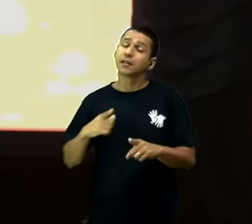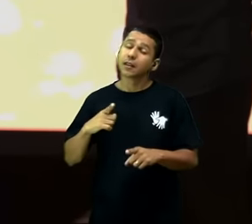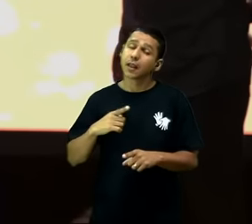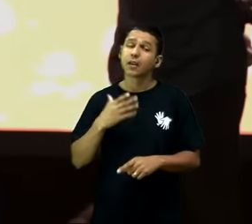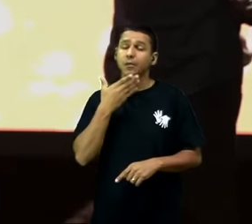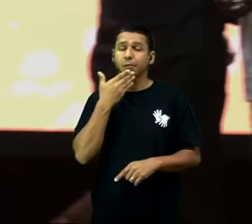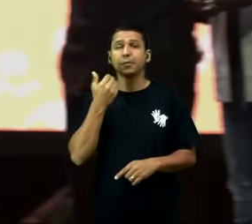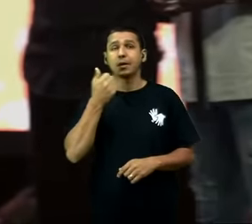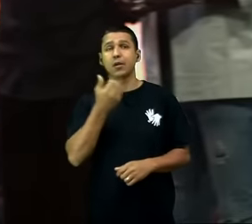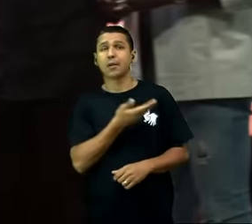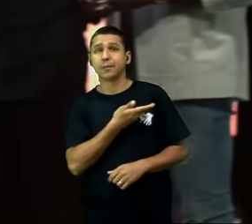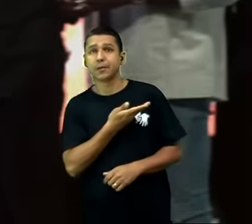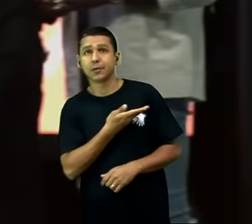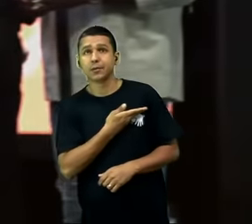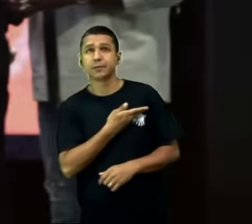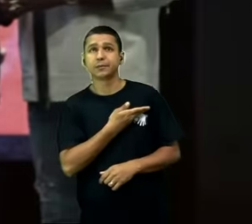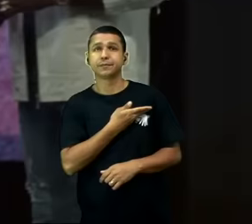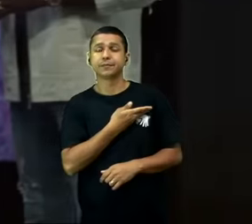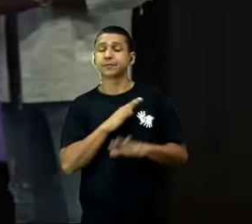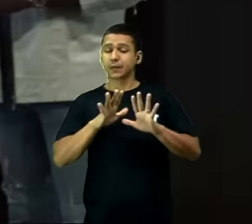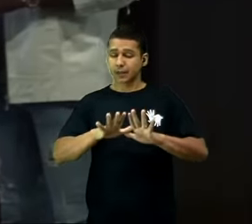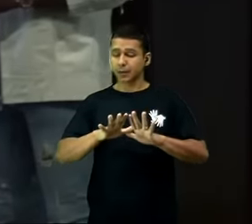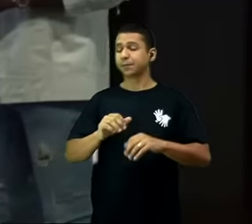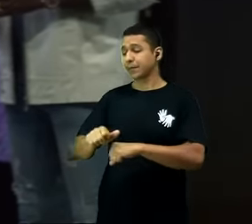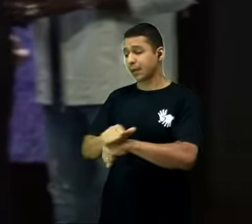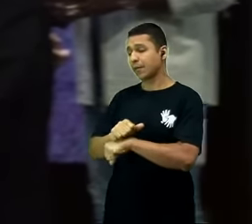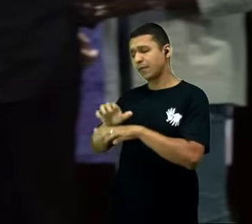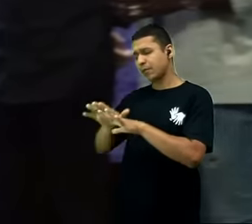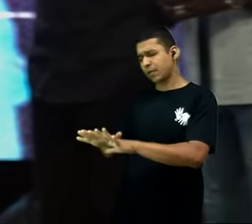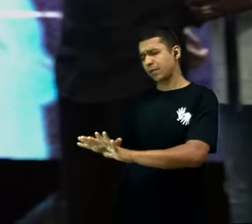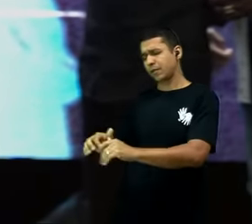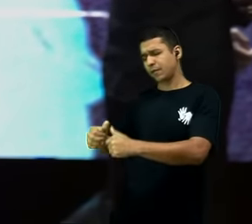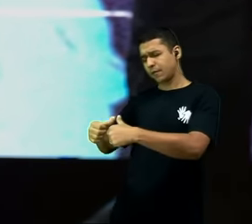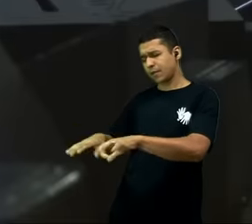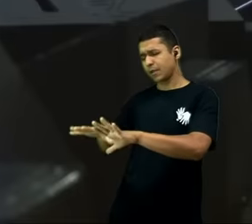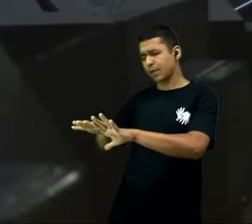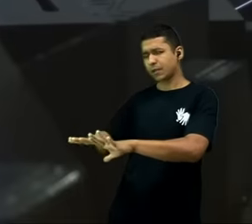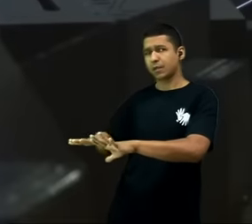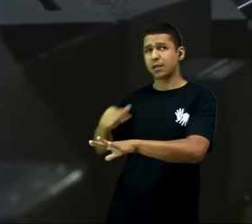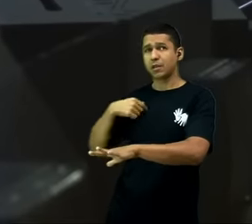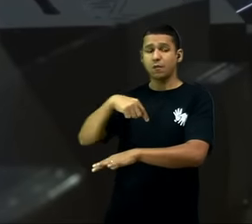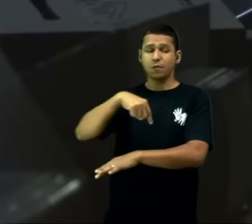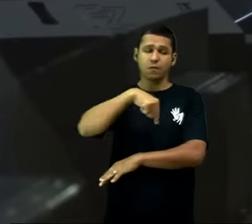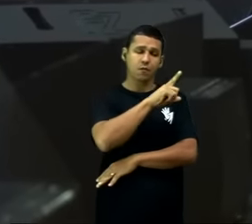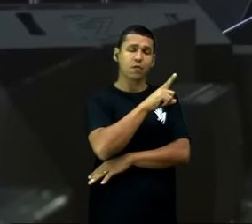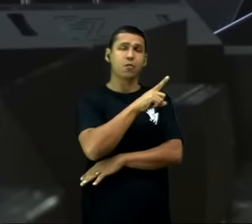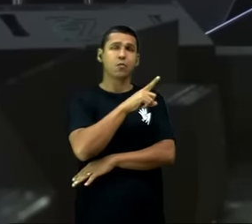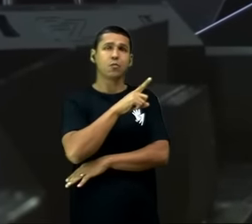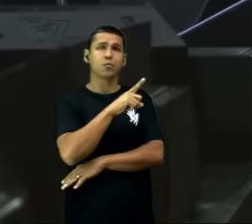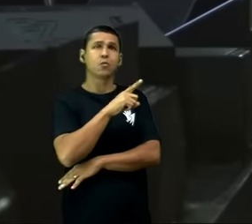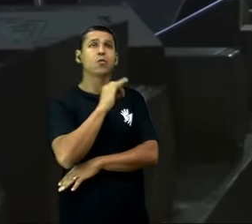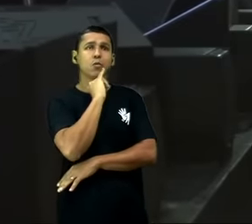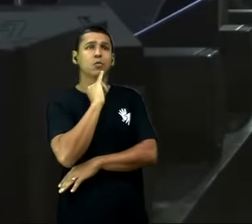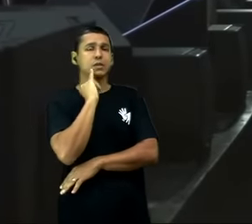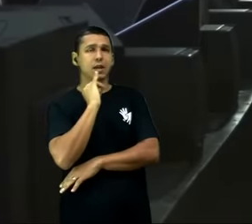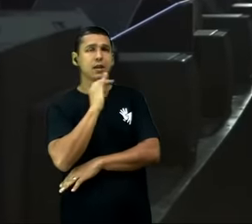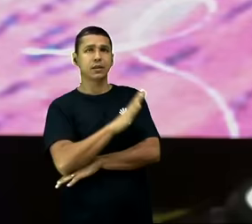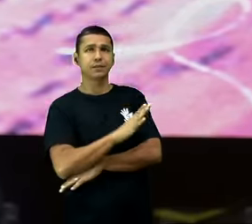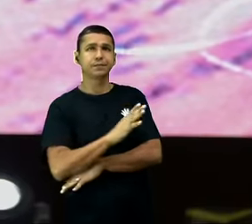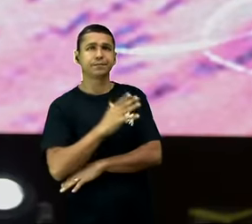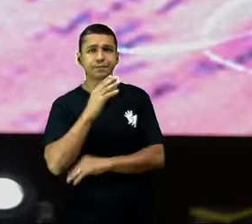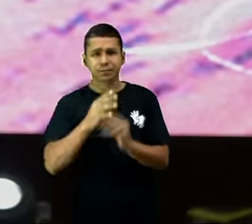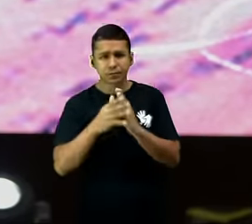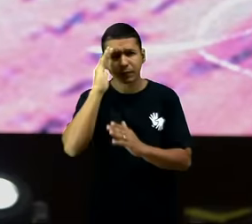disse: Abraão disse: fica aqui, eu vou com o menino. Quem está entendendo o que eu estou pregando aqui essa noite? Levante a mão.